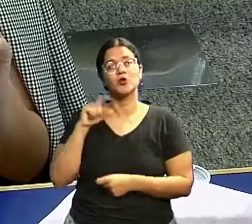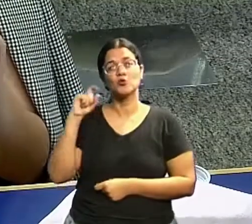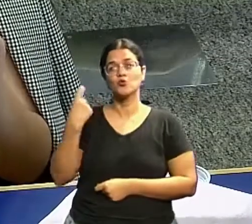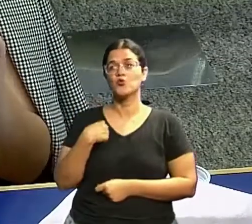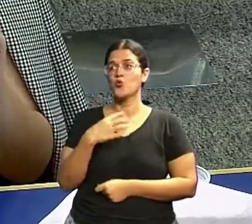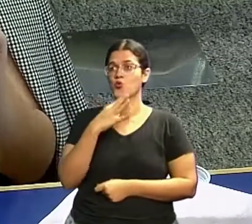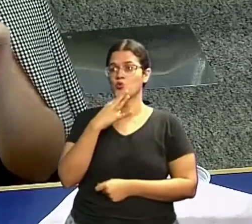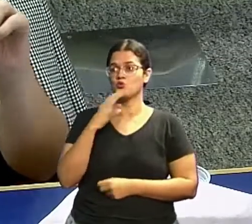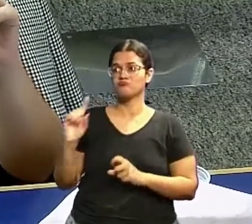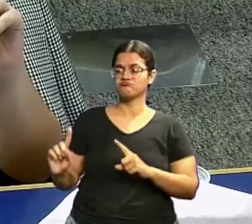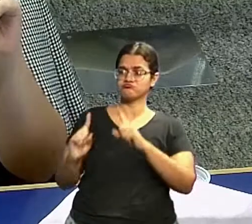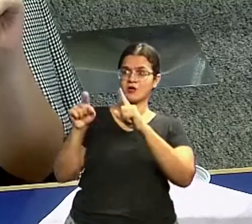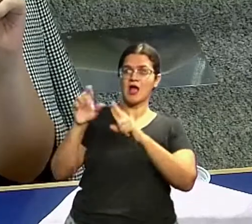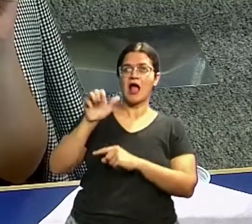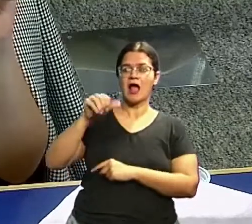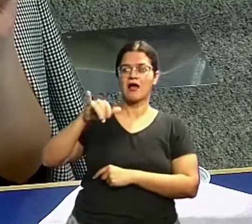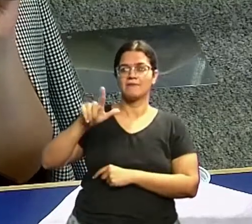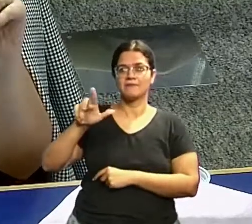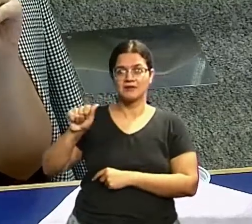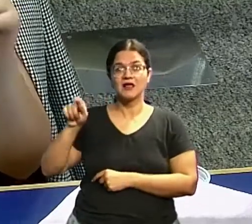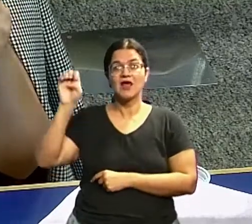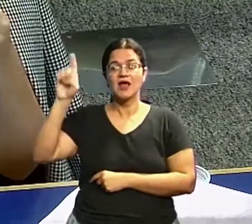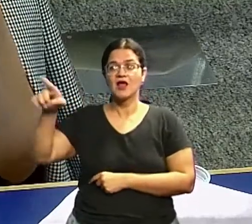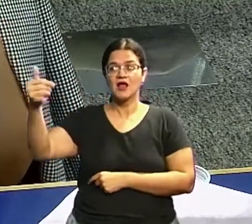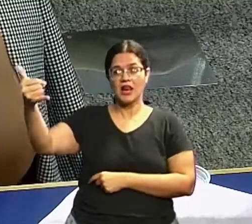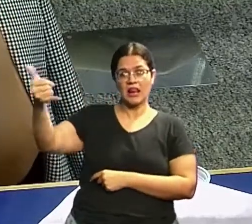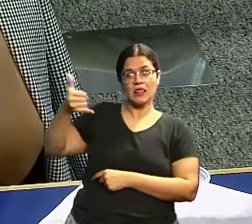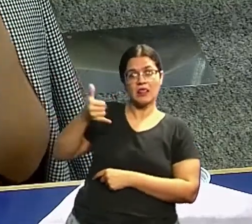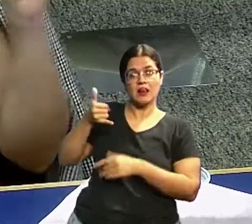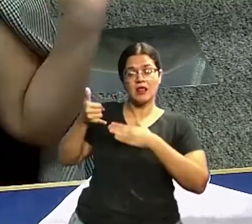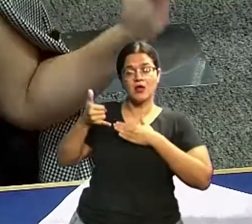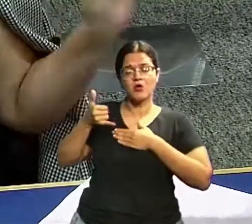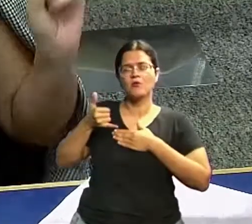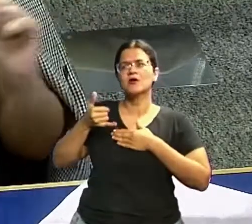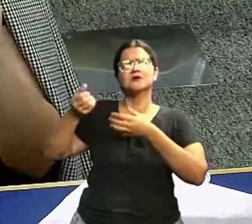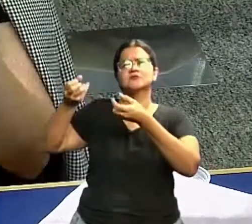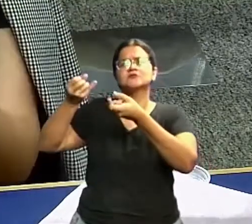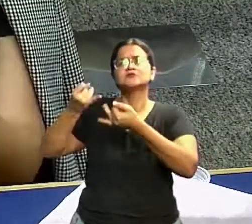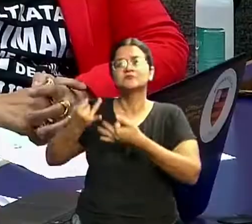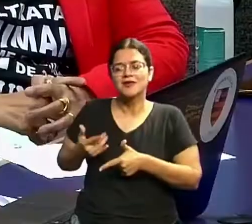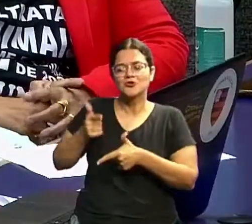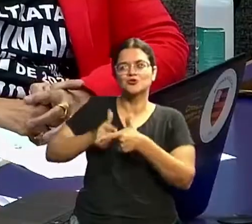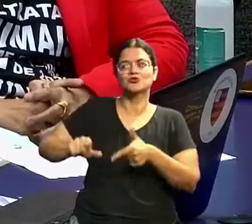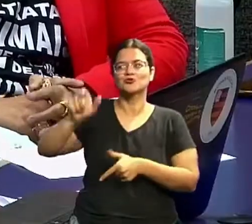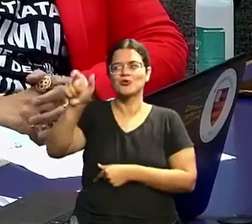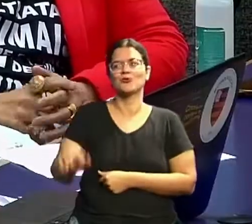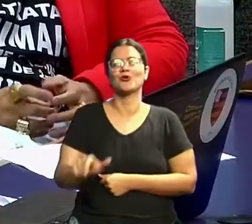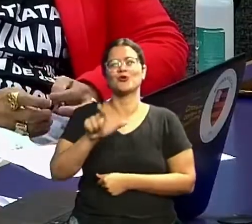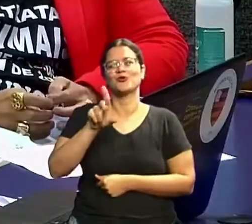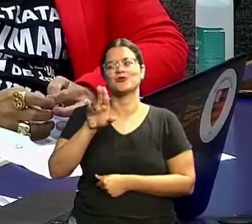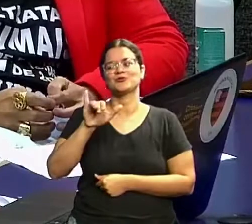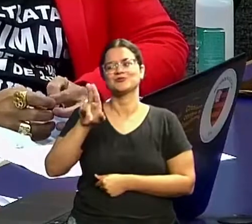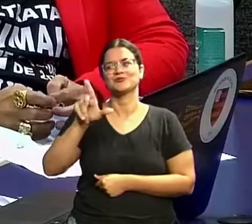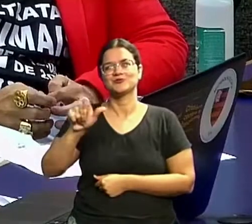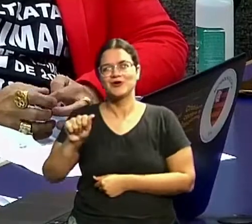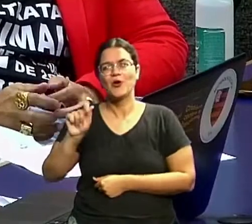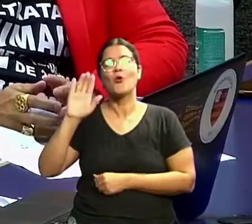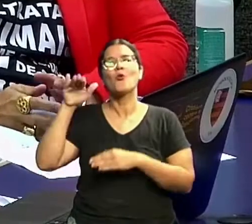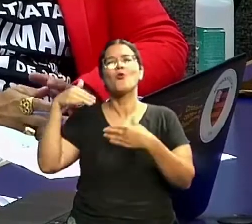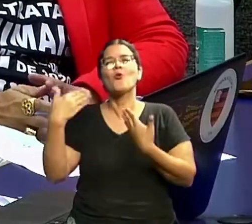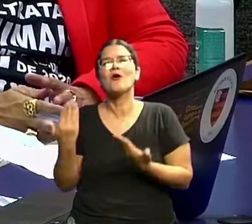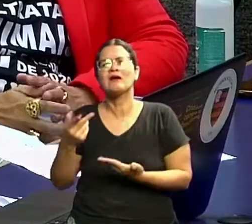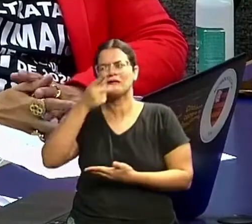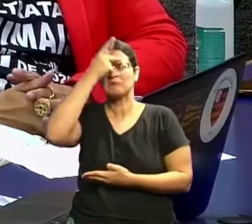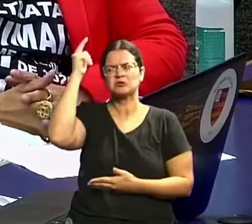conheci a Camila através de uma ligação dela para mim, falando sobre a vereadora Lucila. Quando a vereadora Lucila